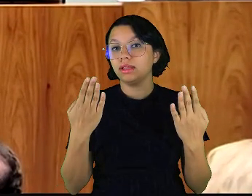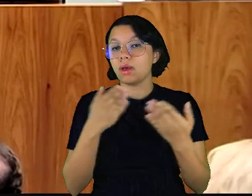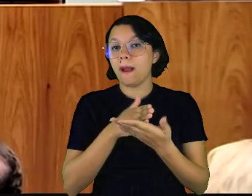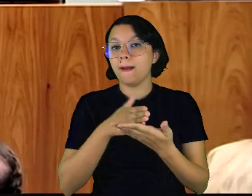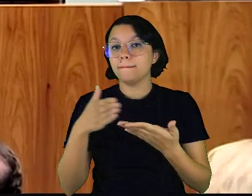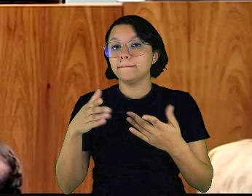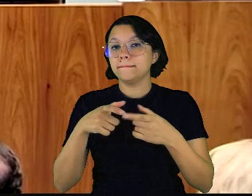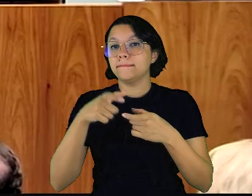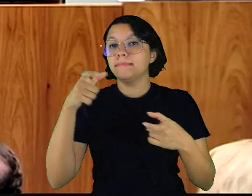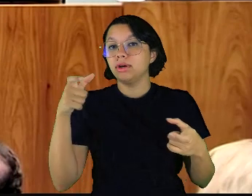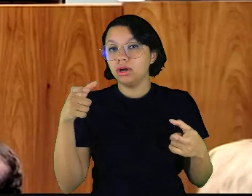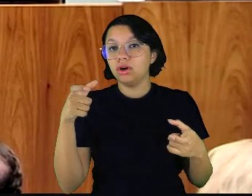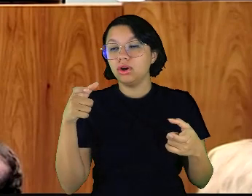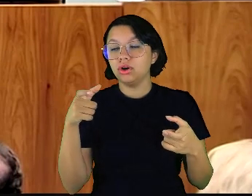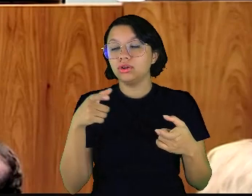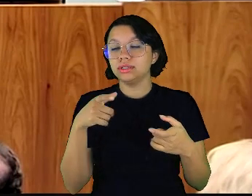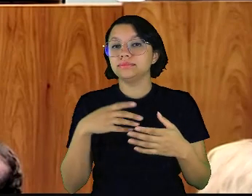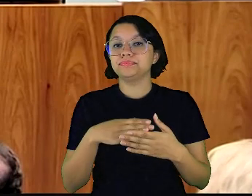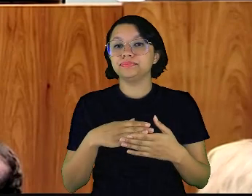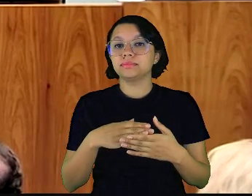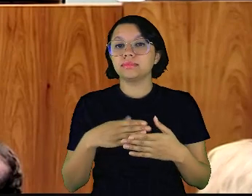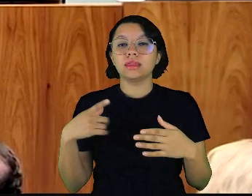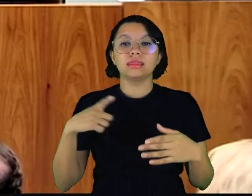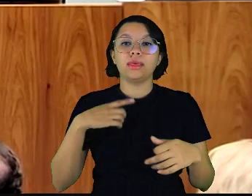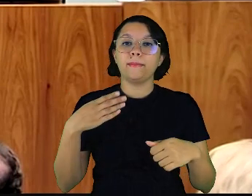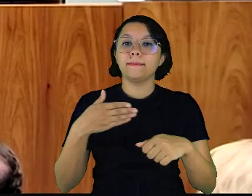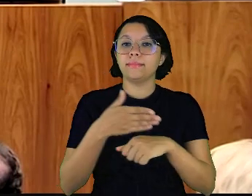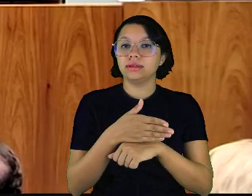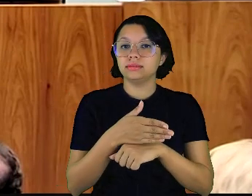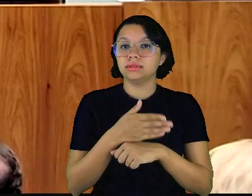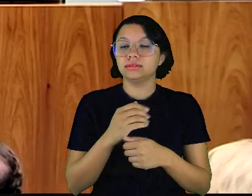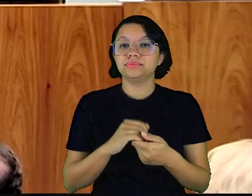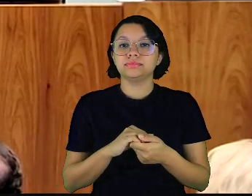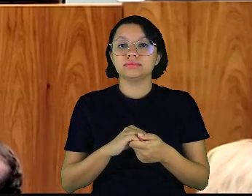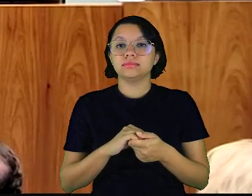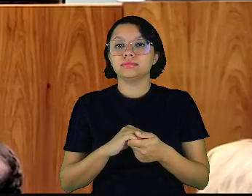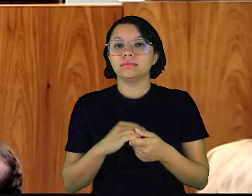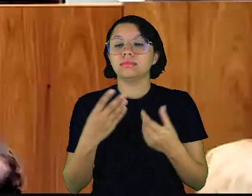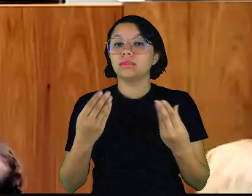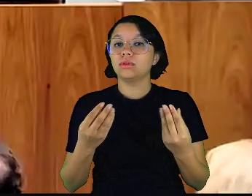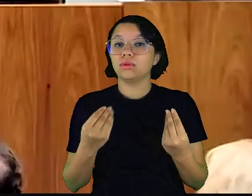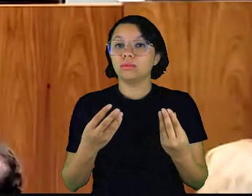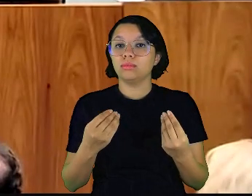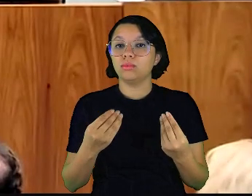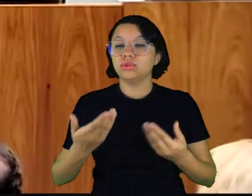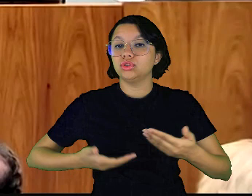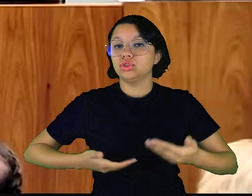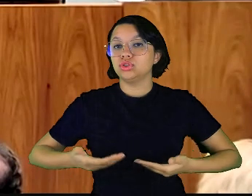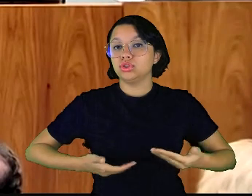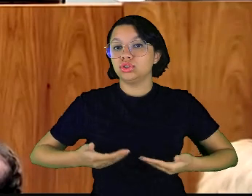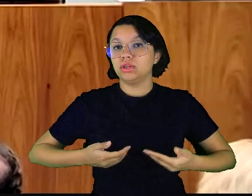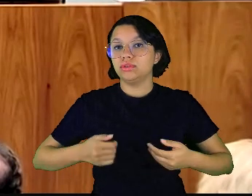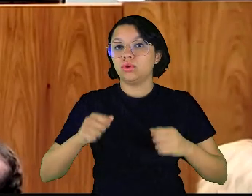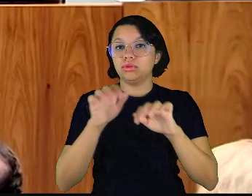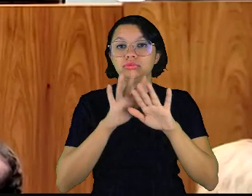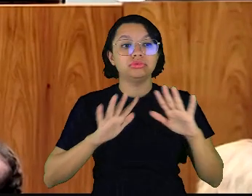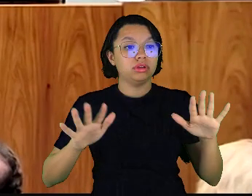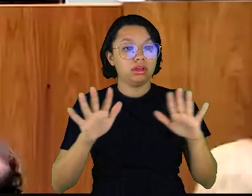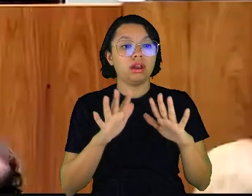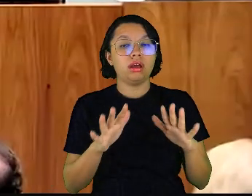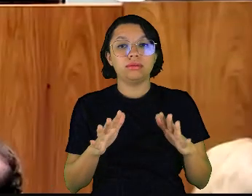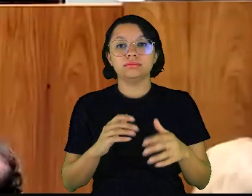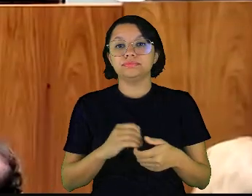maior parte deles, na verdade, em que há participação bastante efetiva de servidores do público em geral.